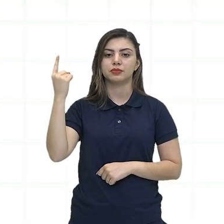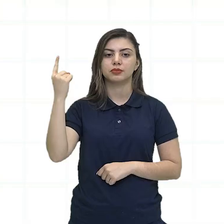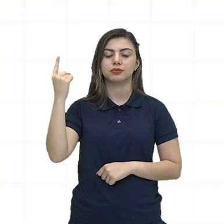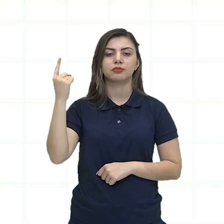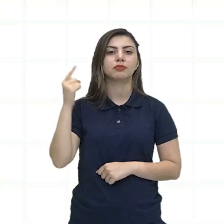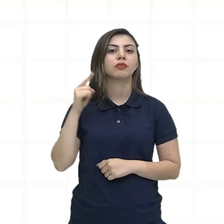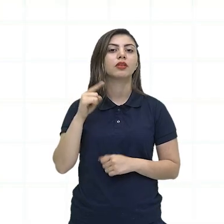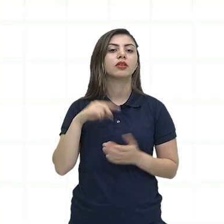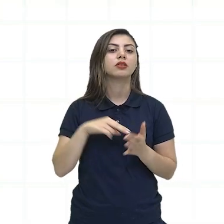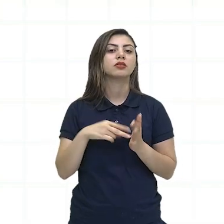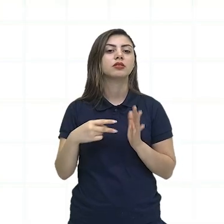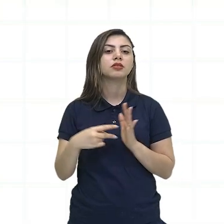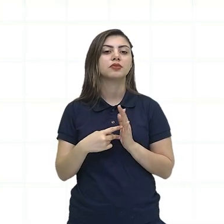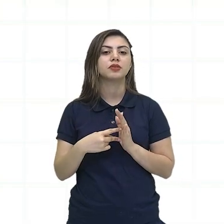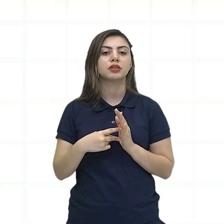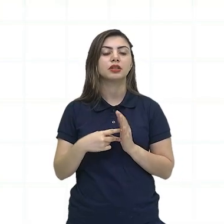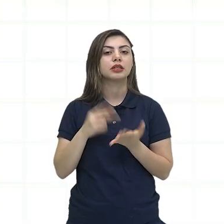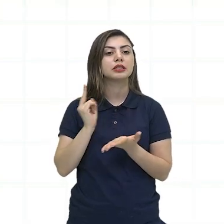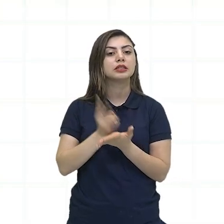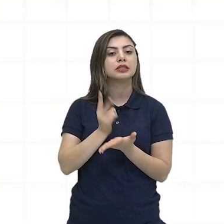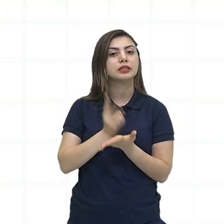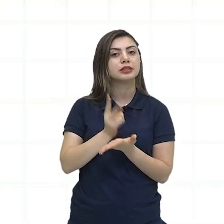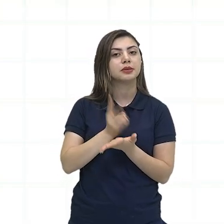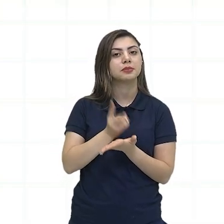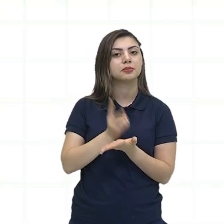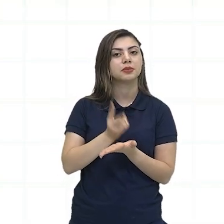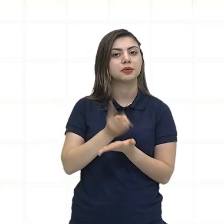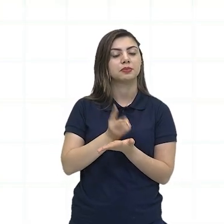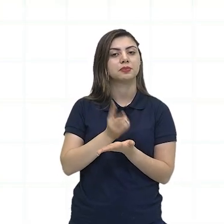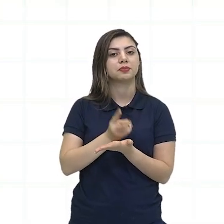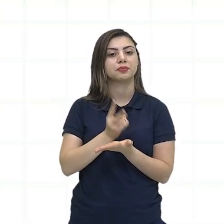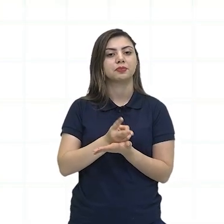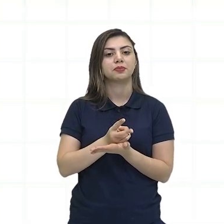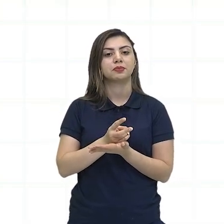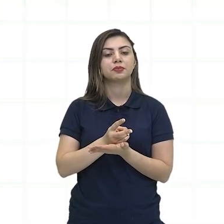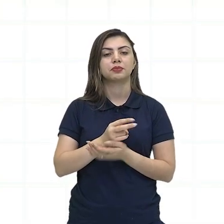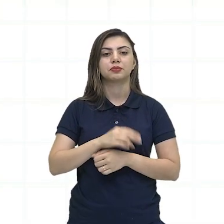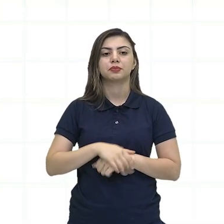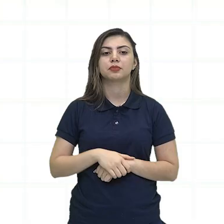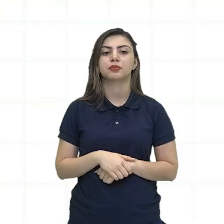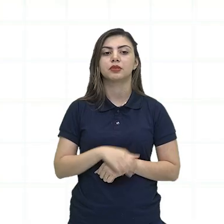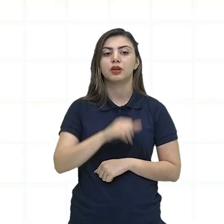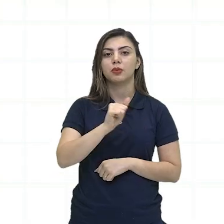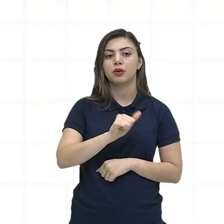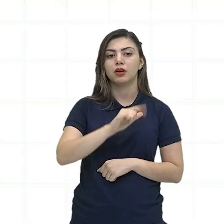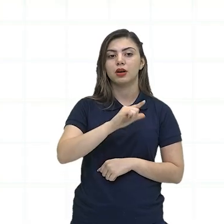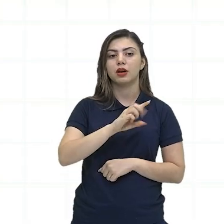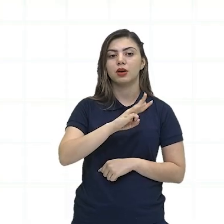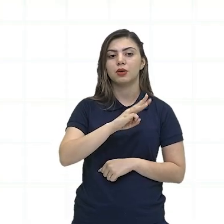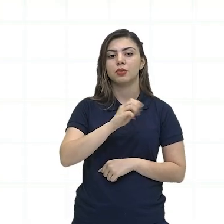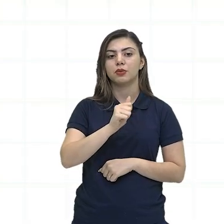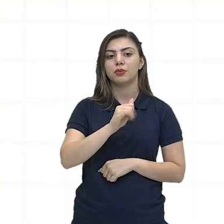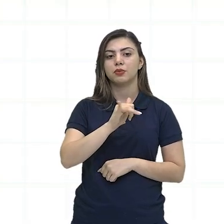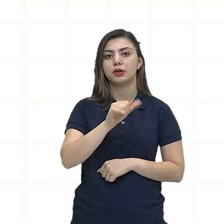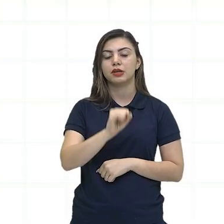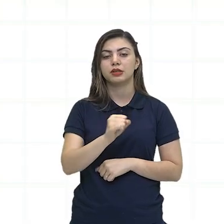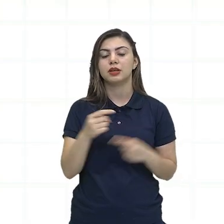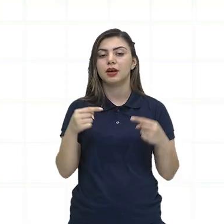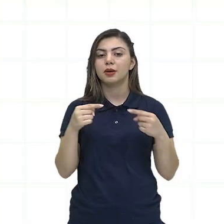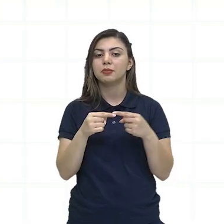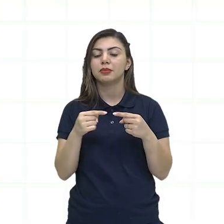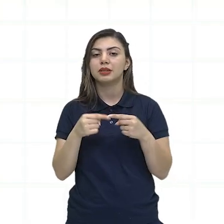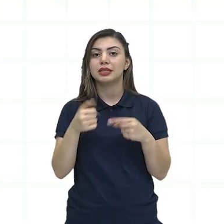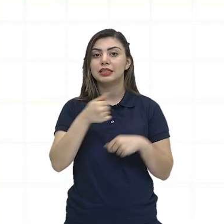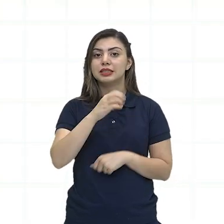always, que quer dizer sempre, olha só. Quando eu digo always, eu quero dizer que é o 100% do